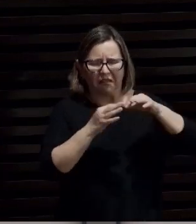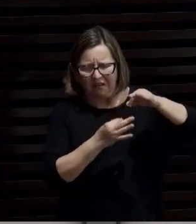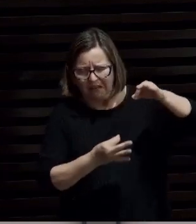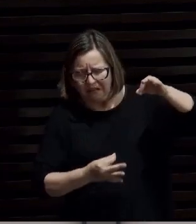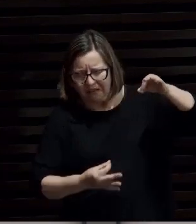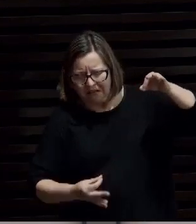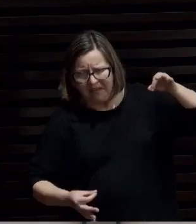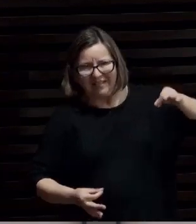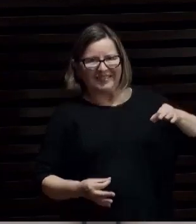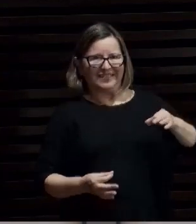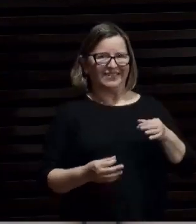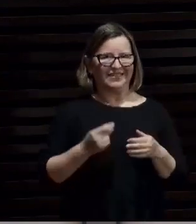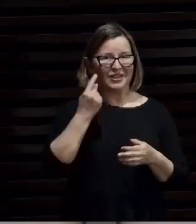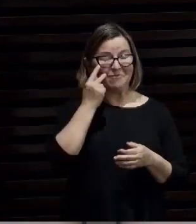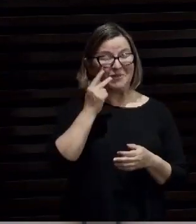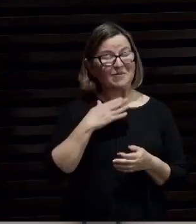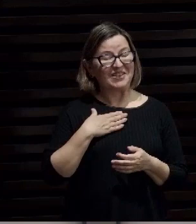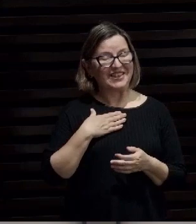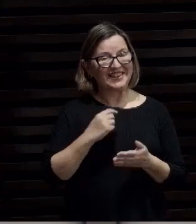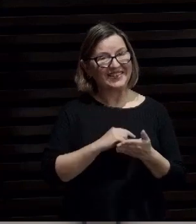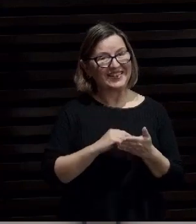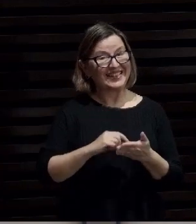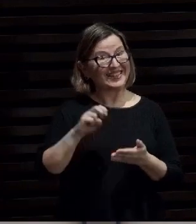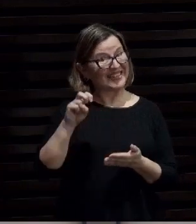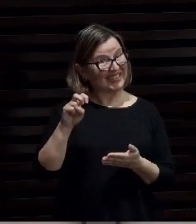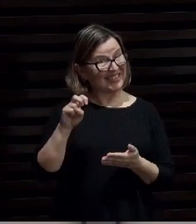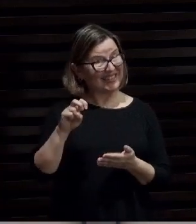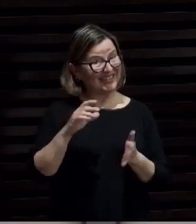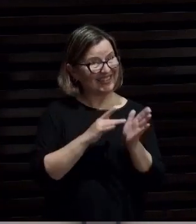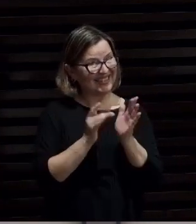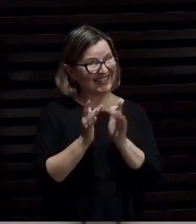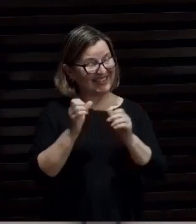mim? Versículo 5, Jesus vai explicar.